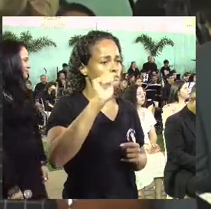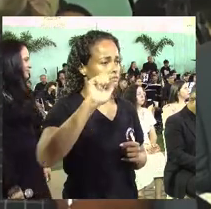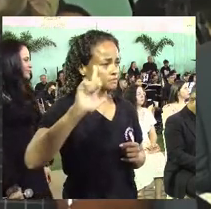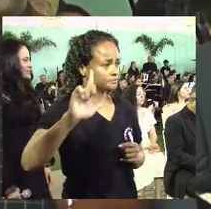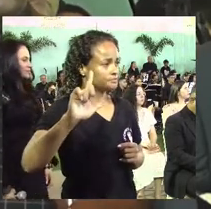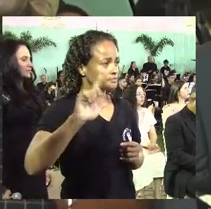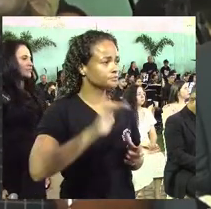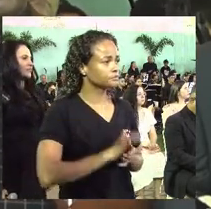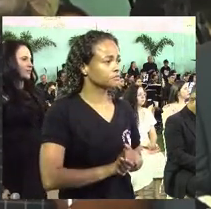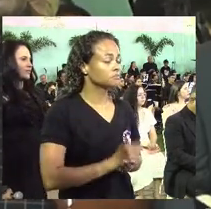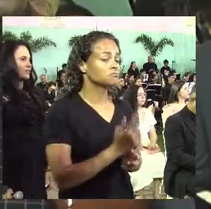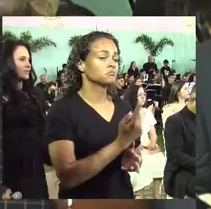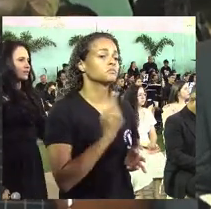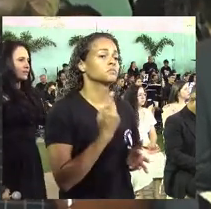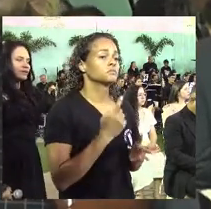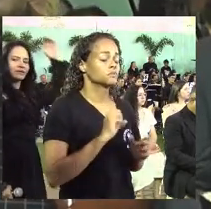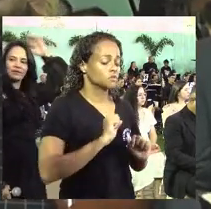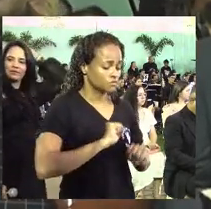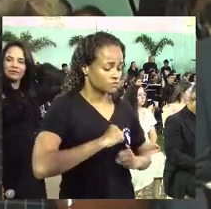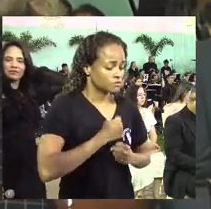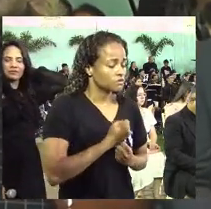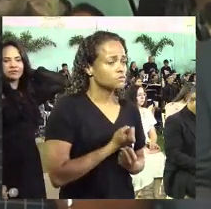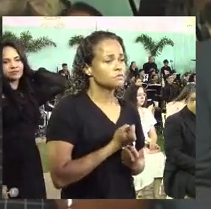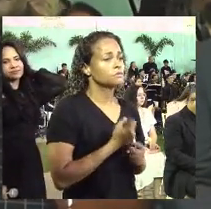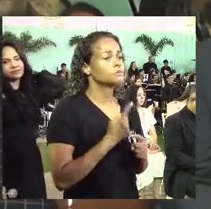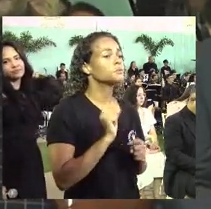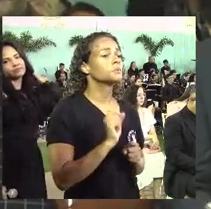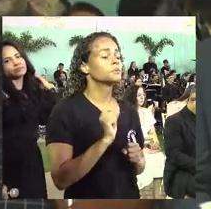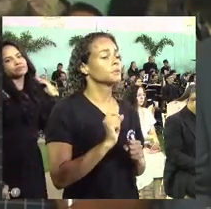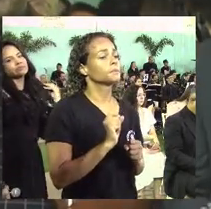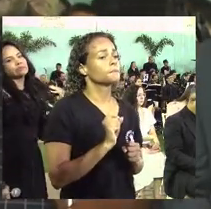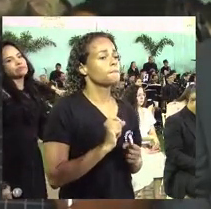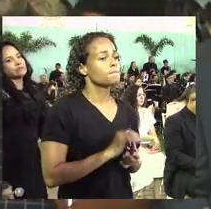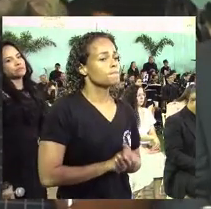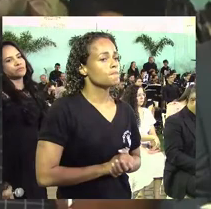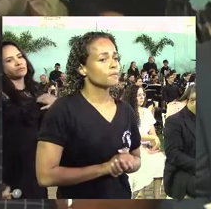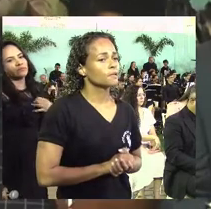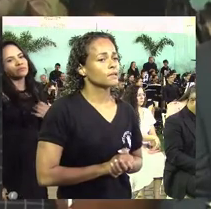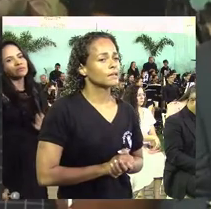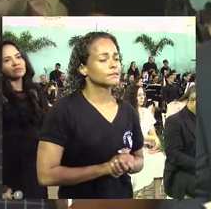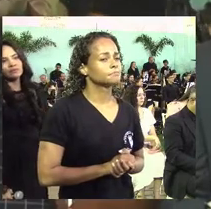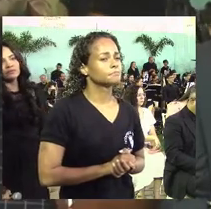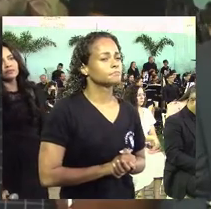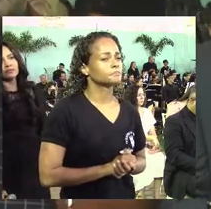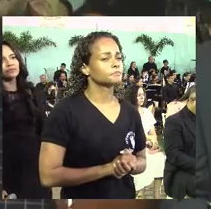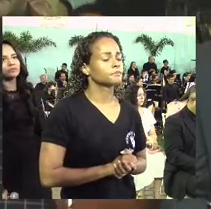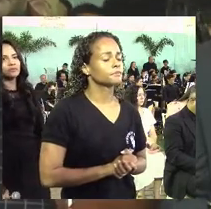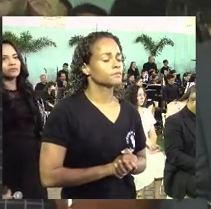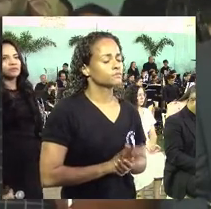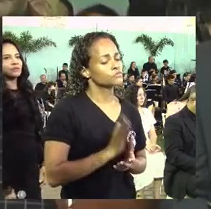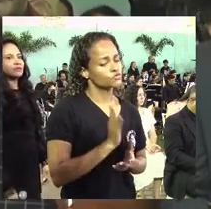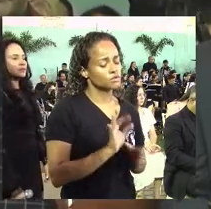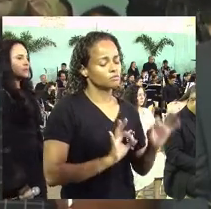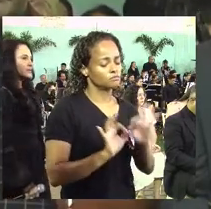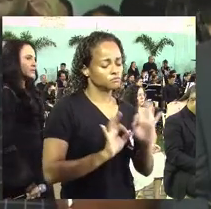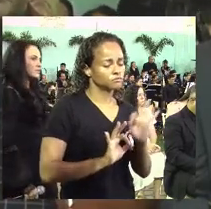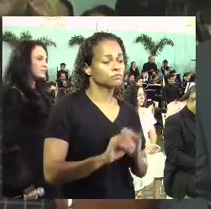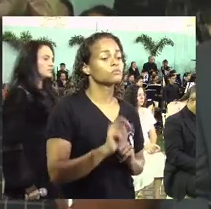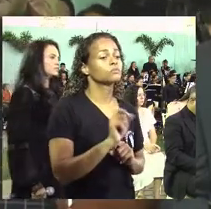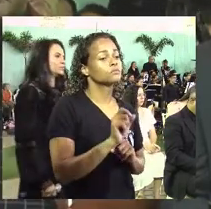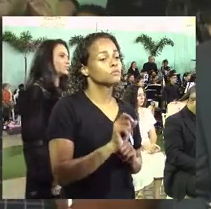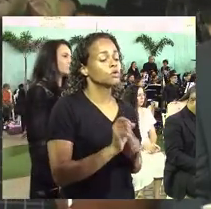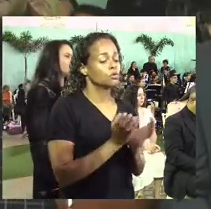Estamos fazendo um esforço um tanto Grande para que fizemos já na verdade